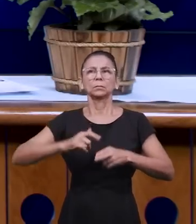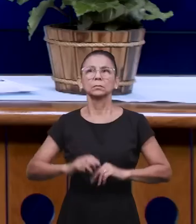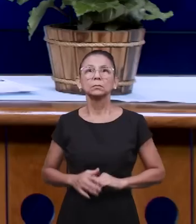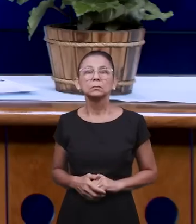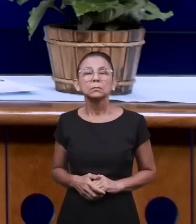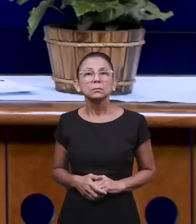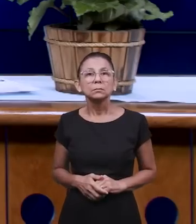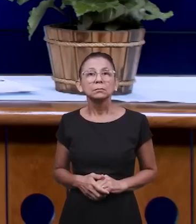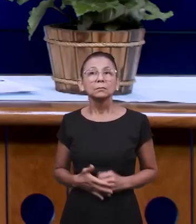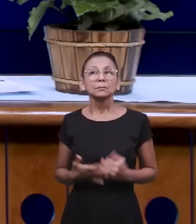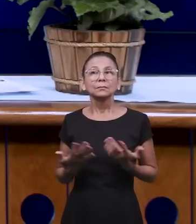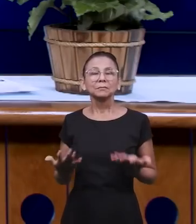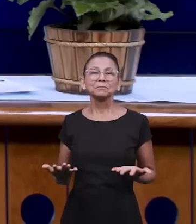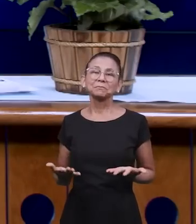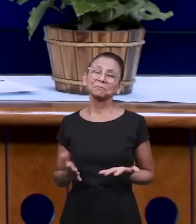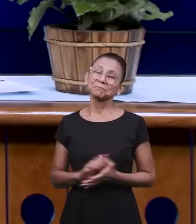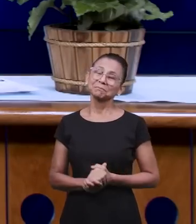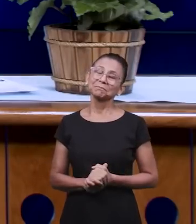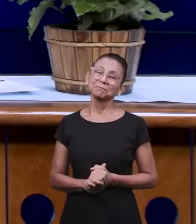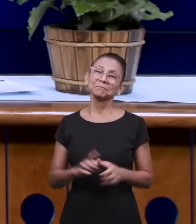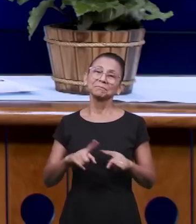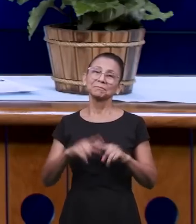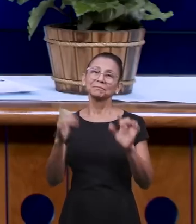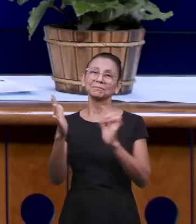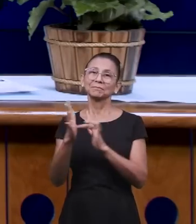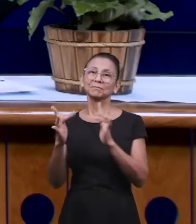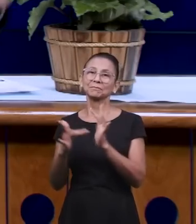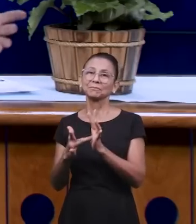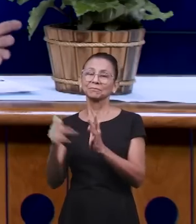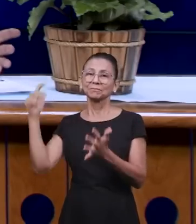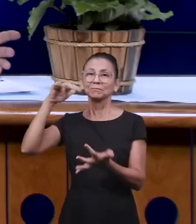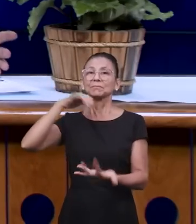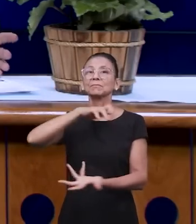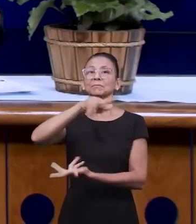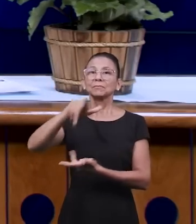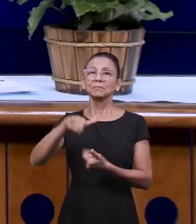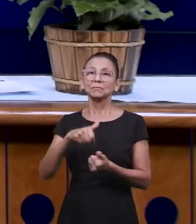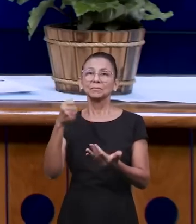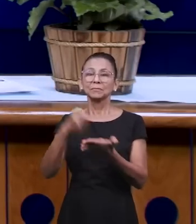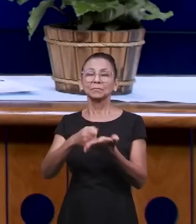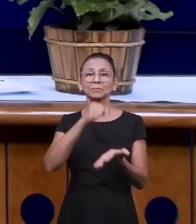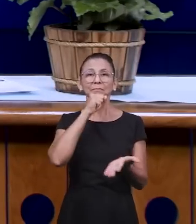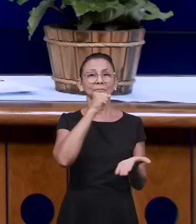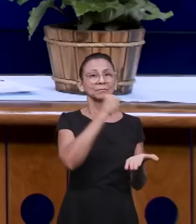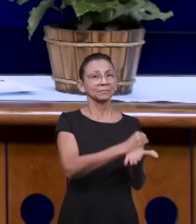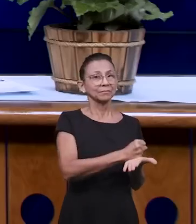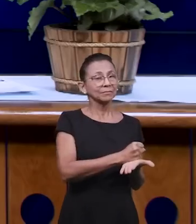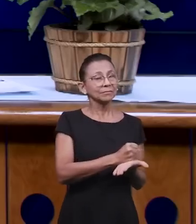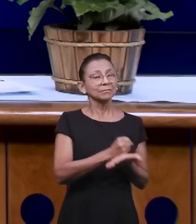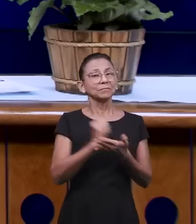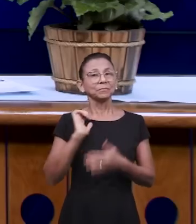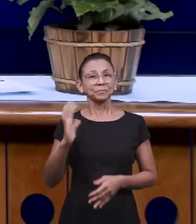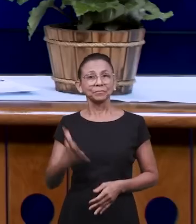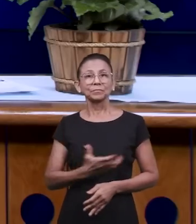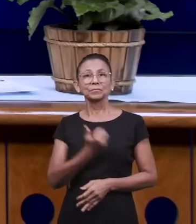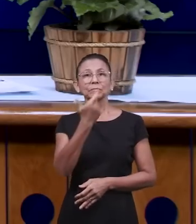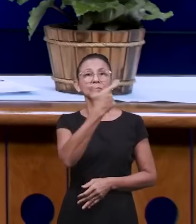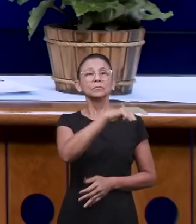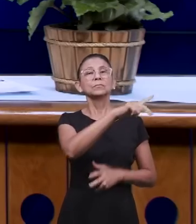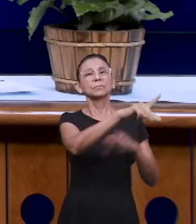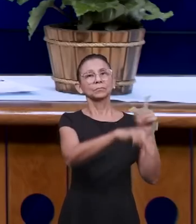de Betânia, chegou logo na cidadezinha próxima chamada Betfagé, no pé do monte, lado contrário à